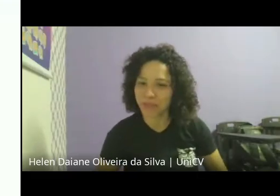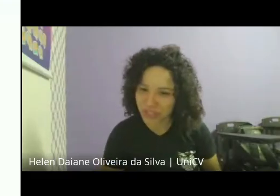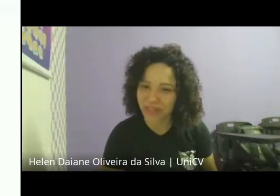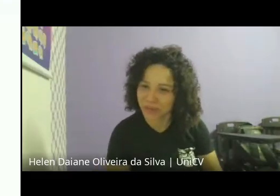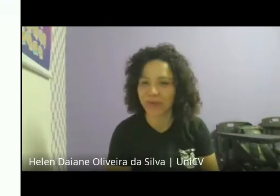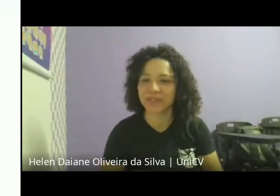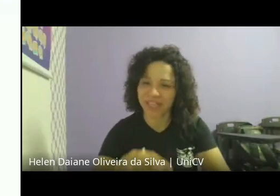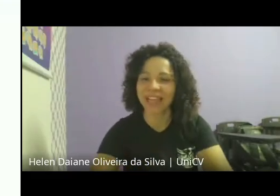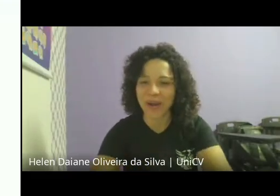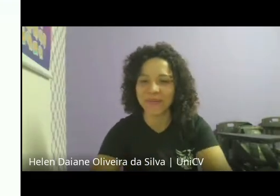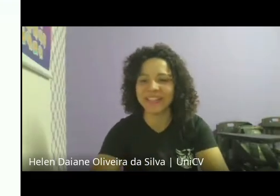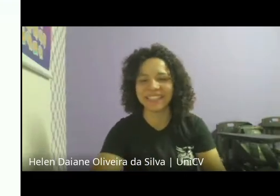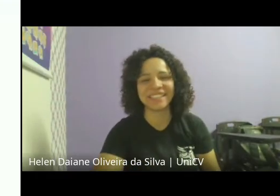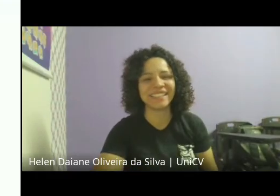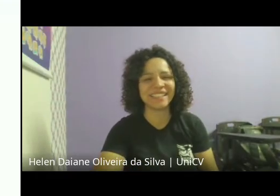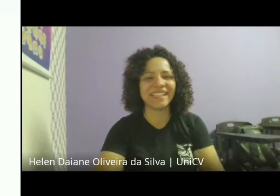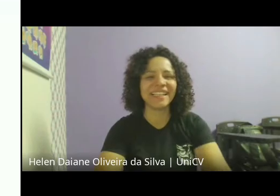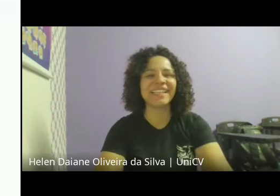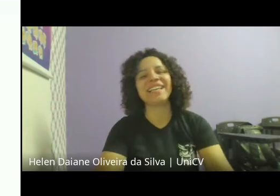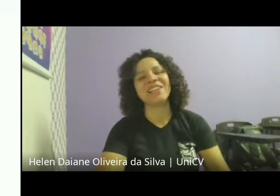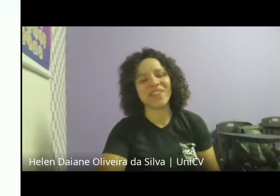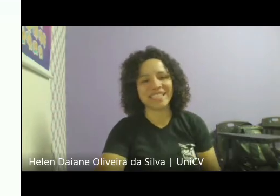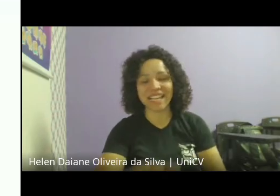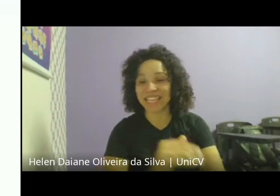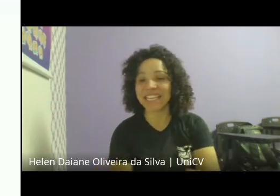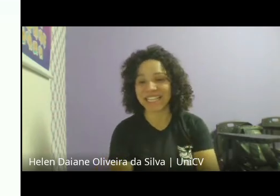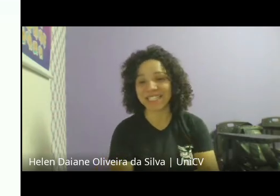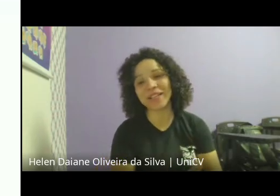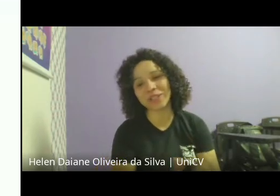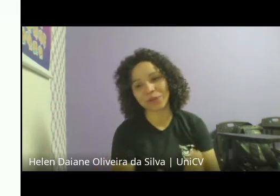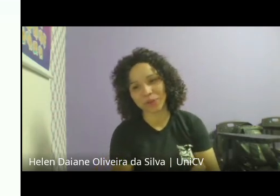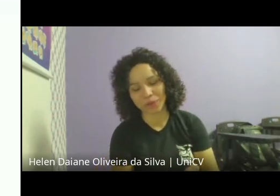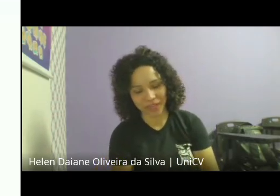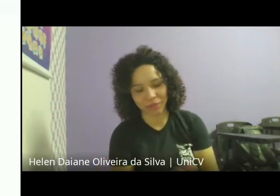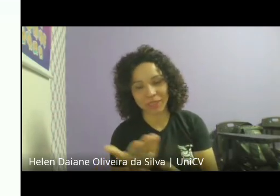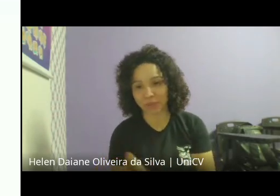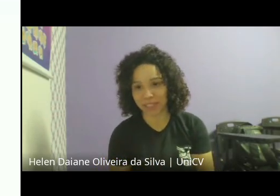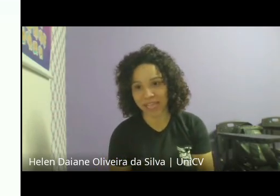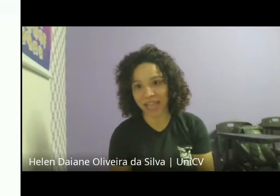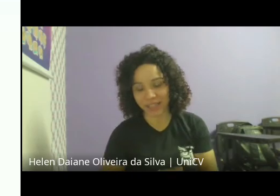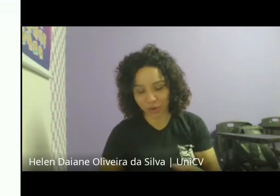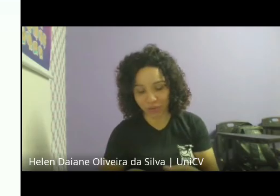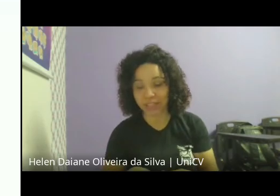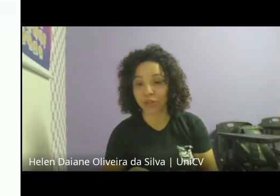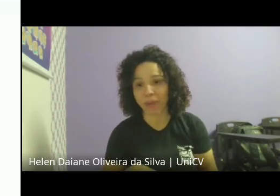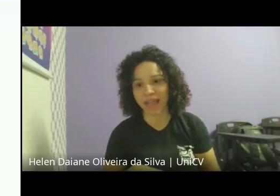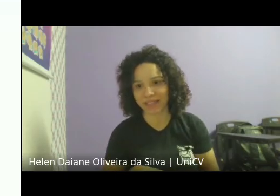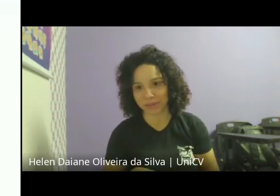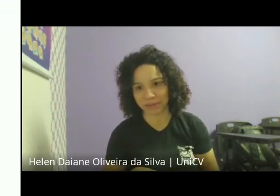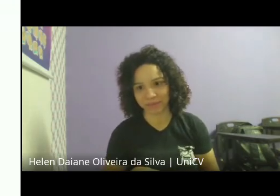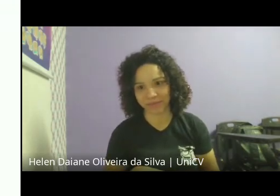que tá embutido nas coisas, fica calma. Mas é isso aí, gente. Então, esse surdo, por exemplo, da sua cidade, ele conversa